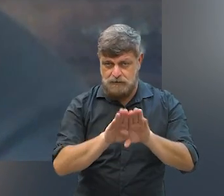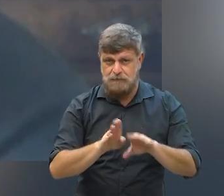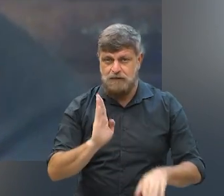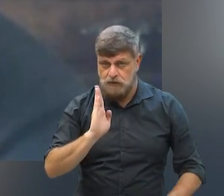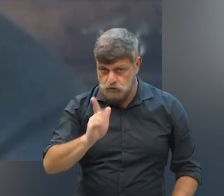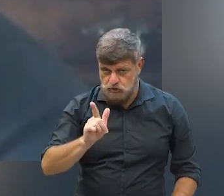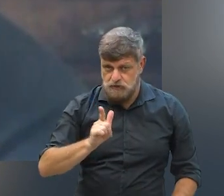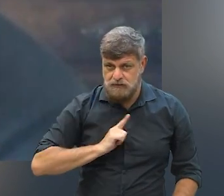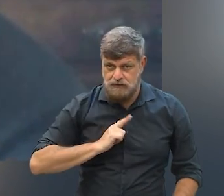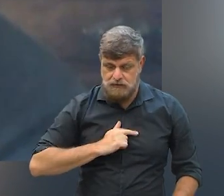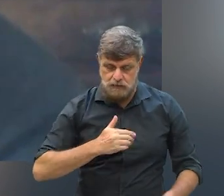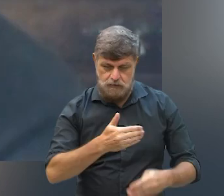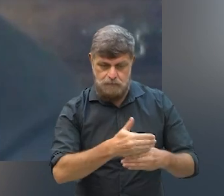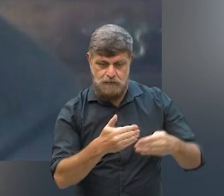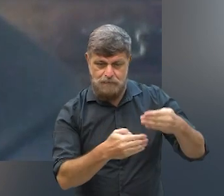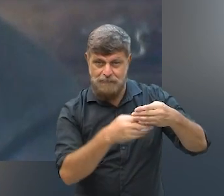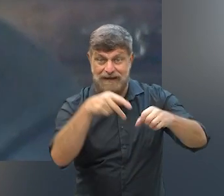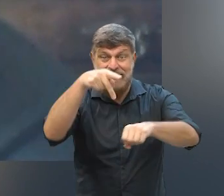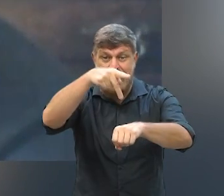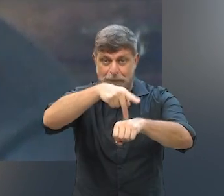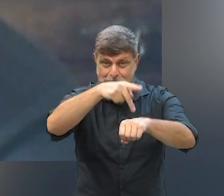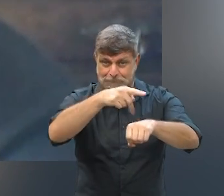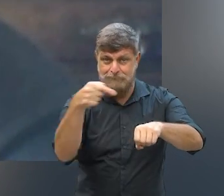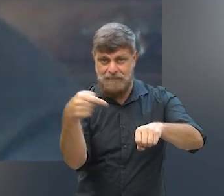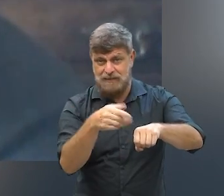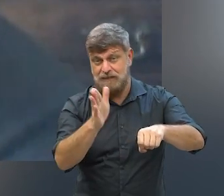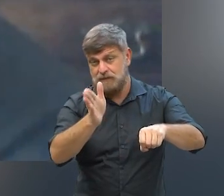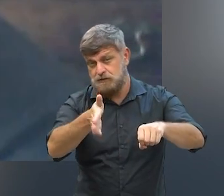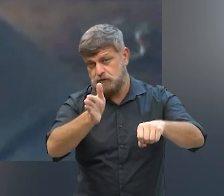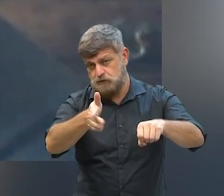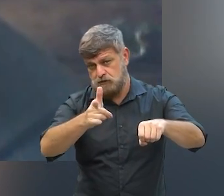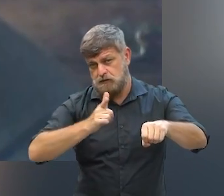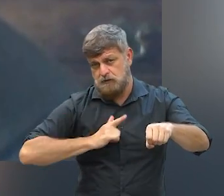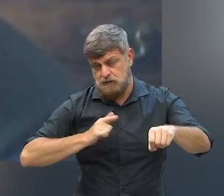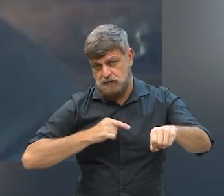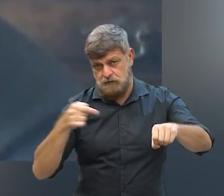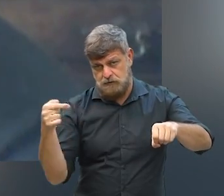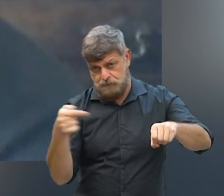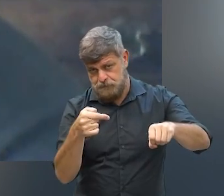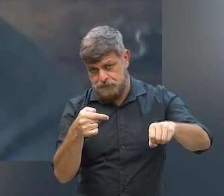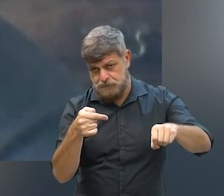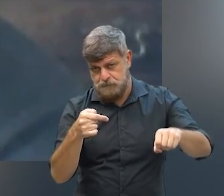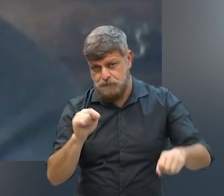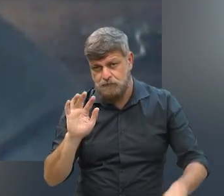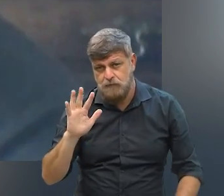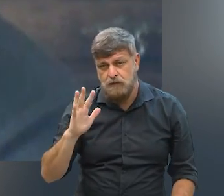a própria represa de Pedreira já demandou